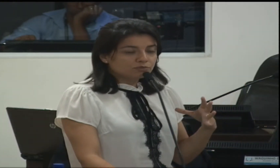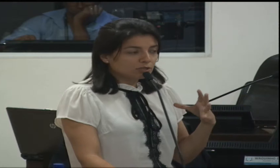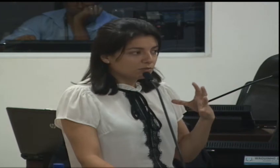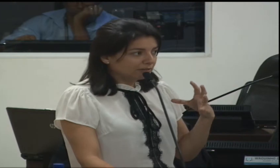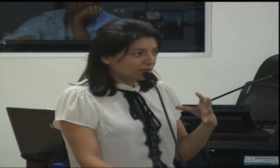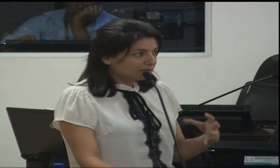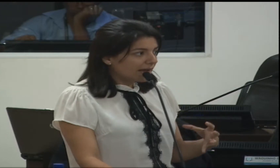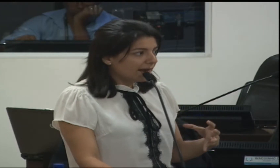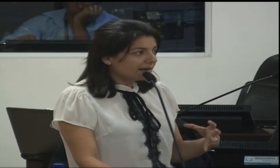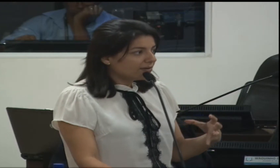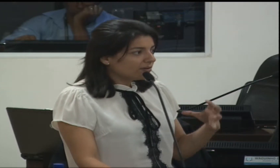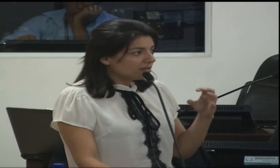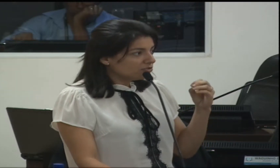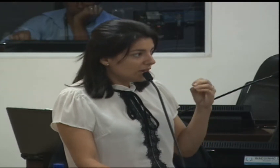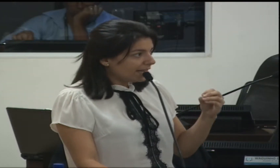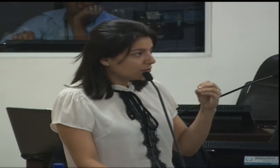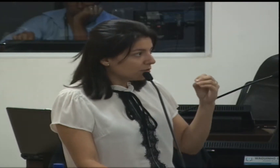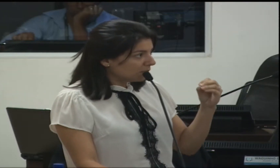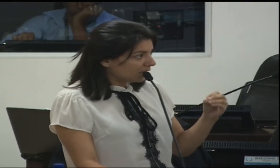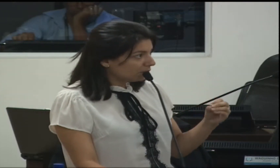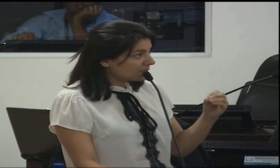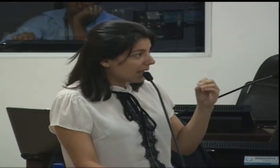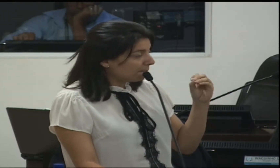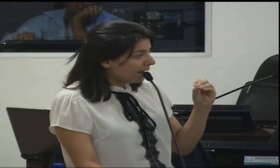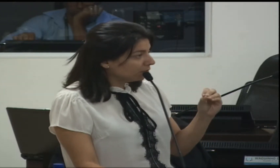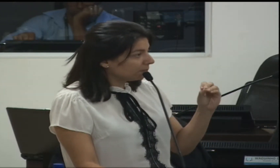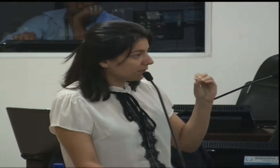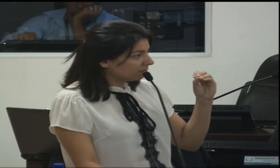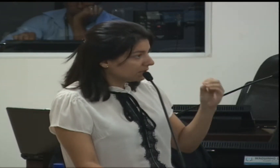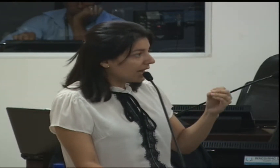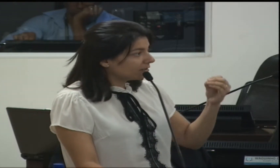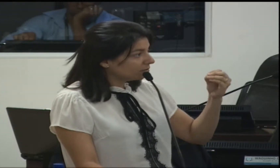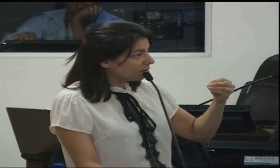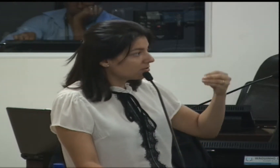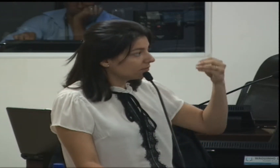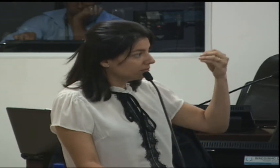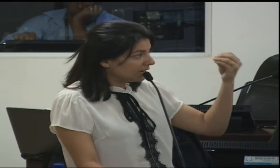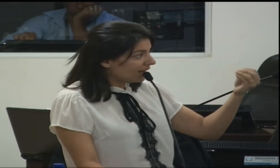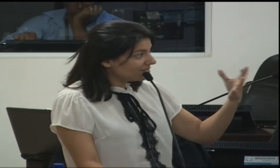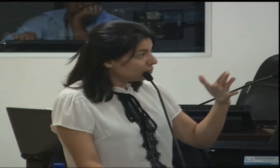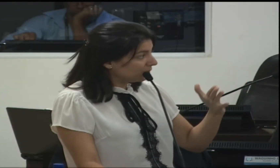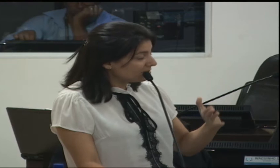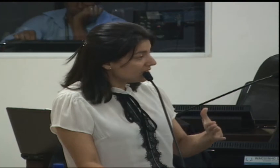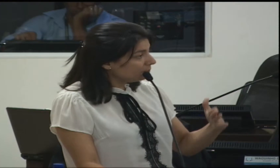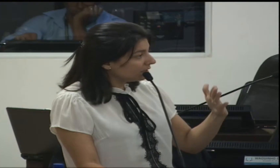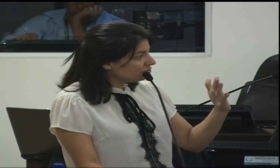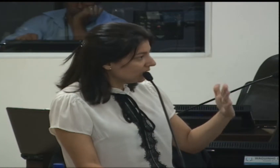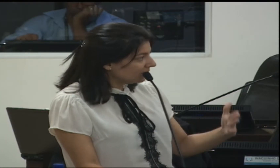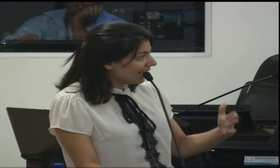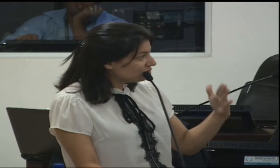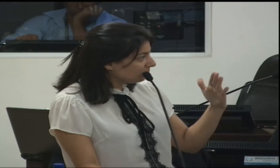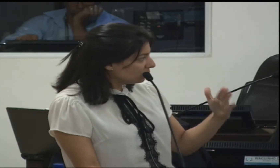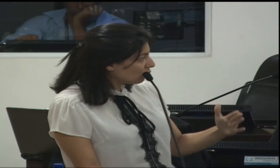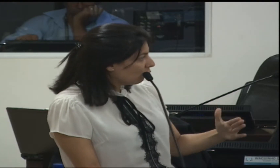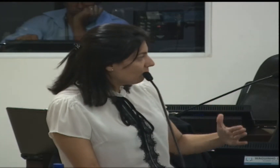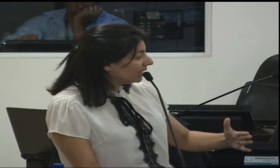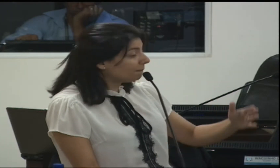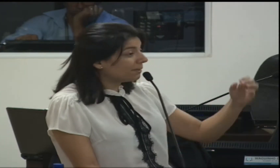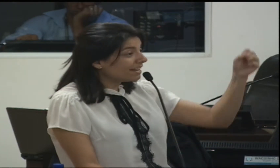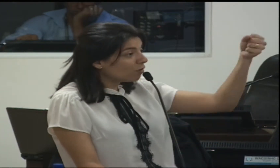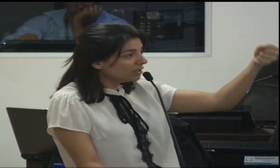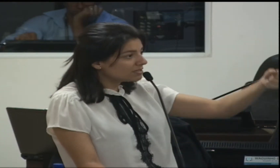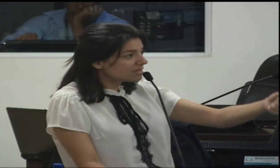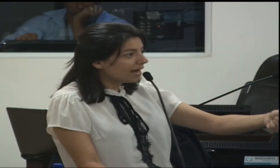nós temos que nos atentar que direitos humanos é pauta para cuidar dos vulneráveis, do princípio da dignidade da pessoa